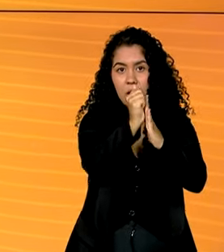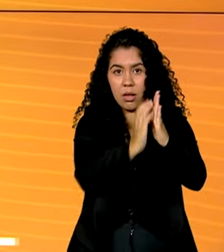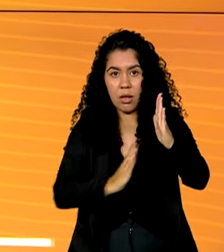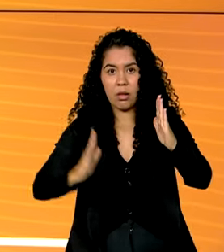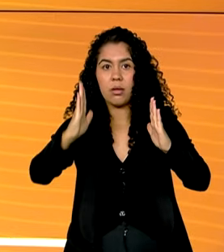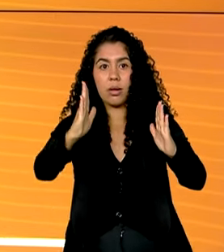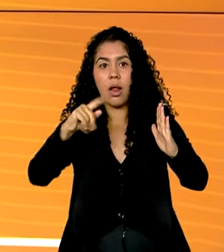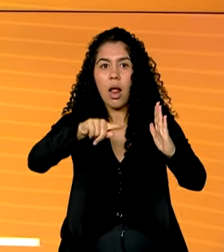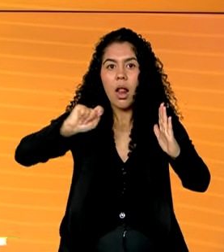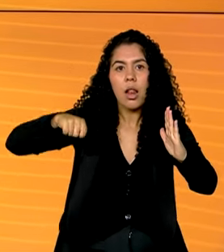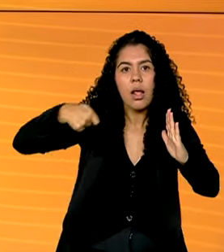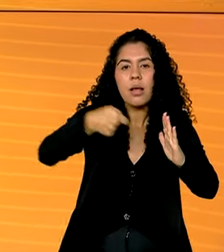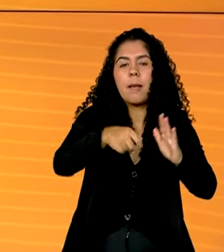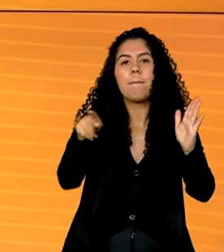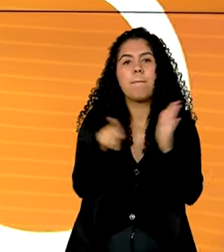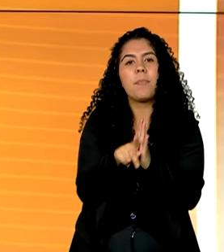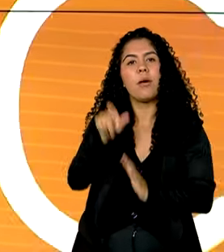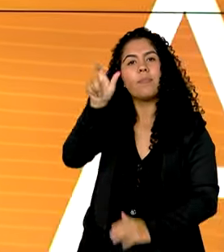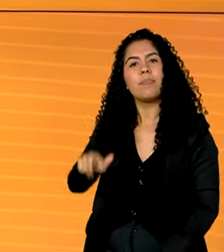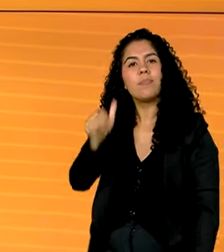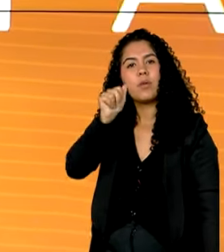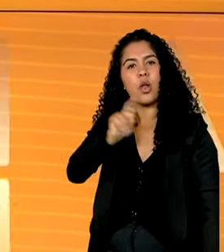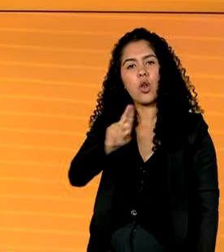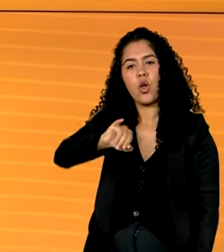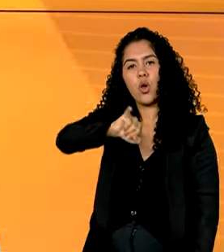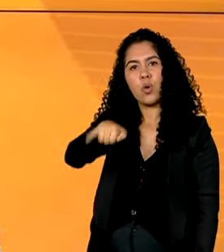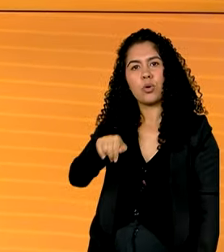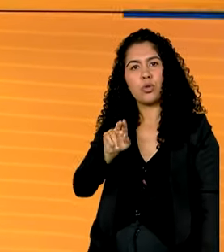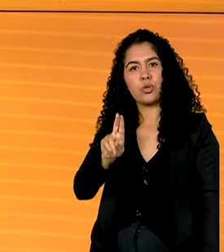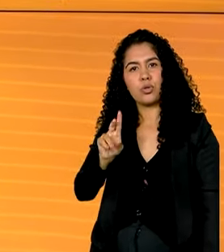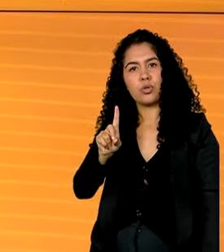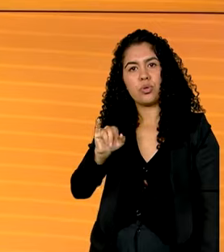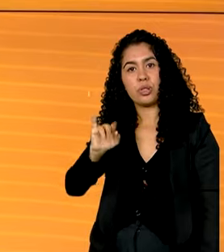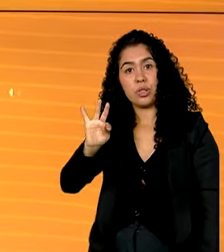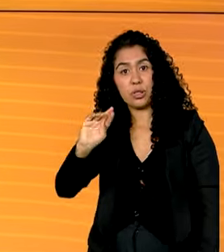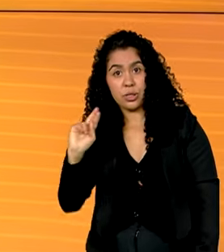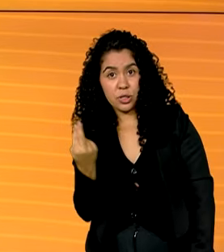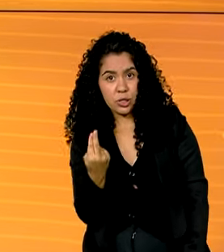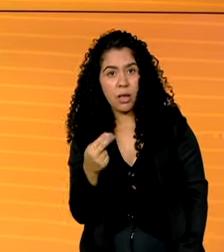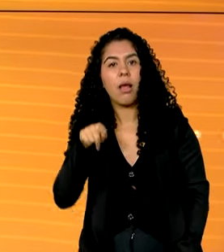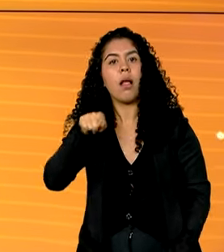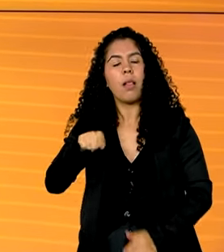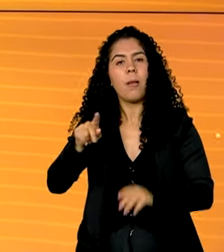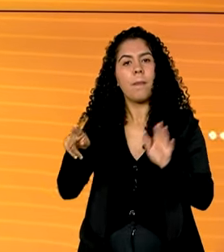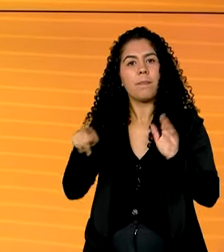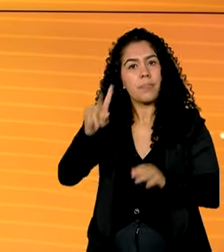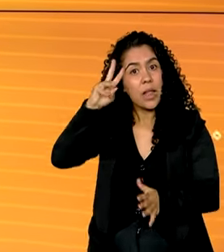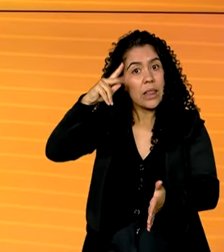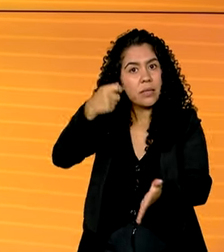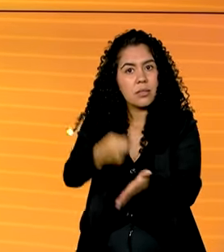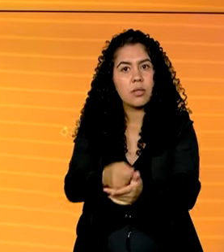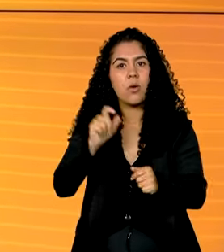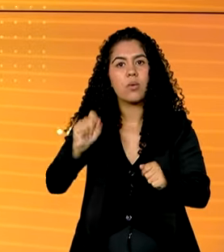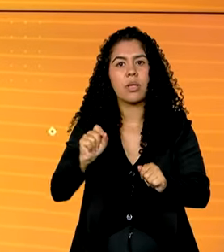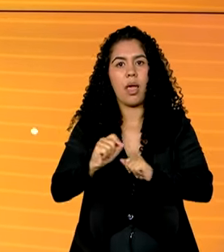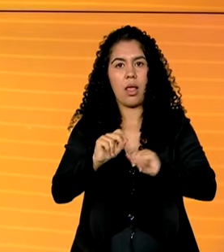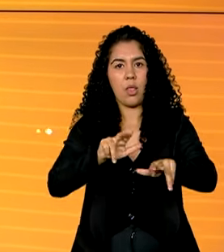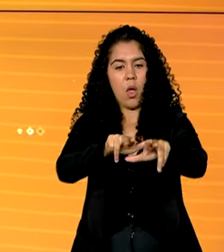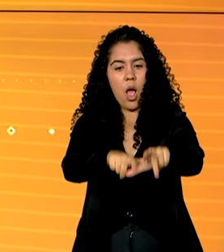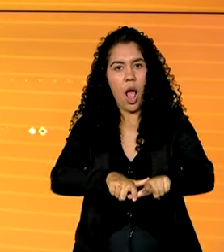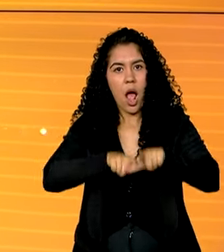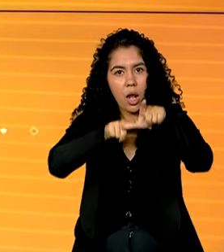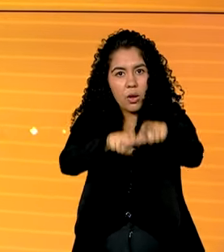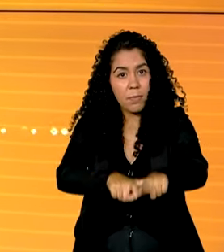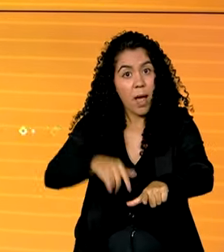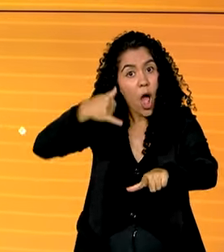como o terreiro de Mãe Judite, foi considerada pelo Conselho do IPHAN um importante patrimônio do chamado candomblé rural. O tombamento